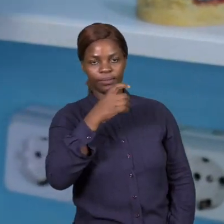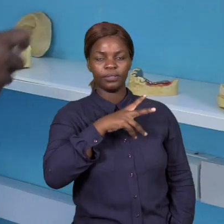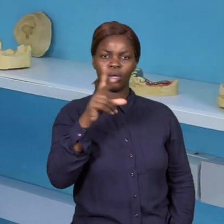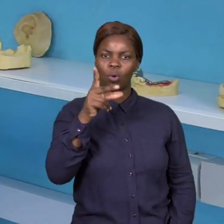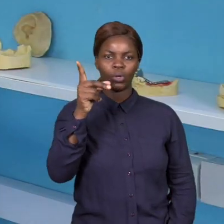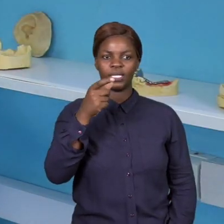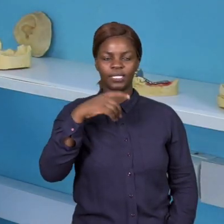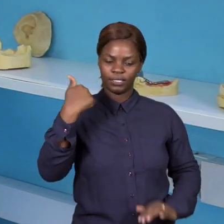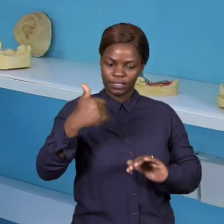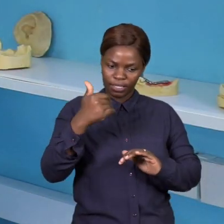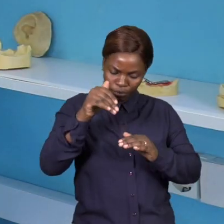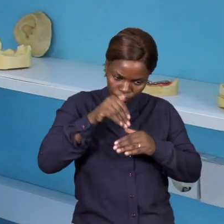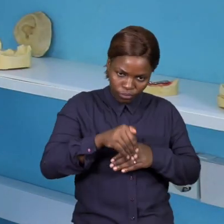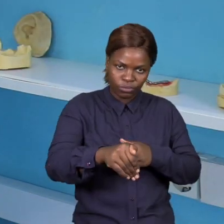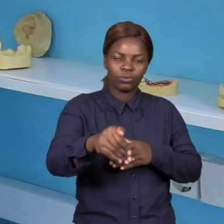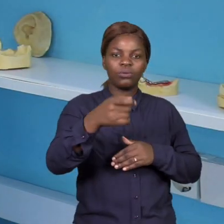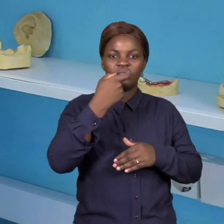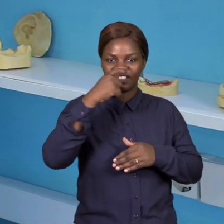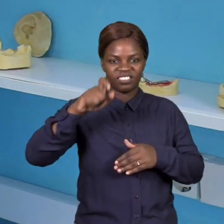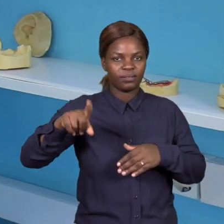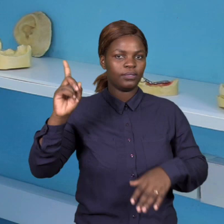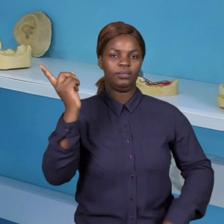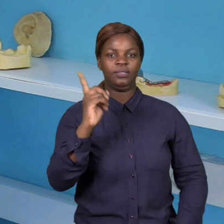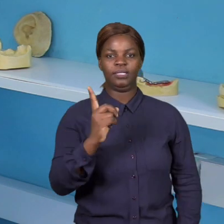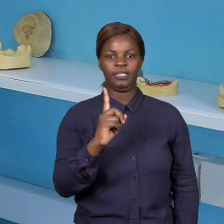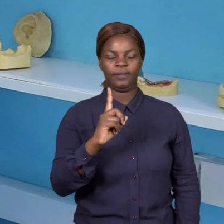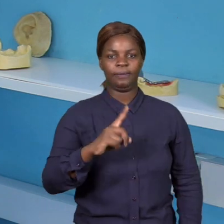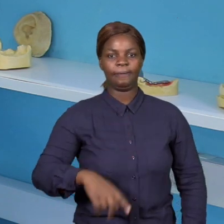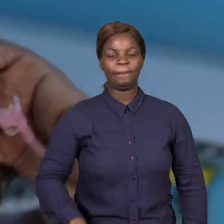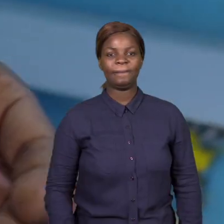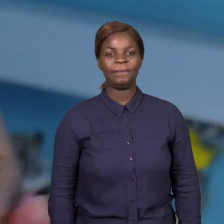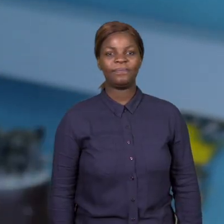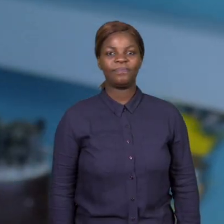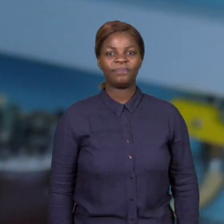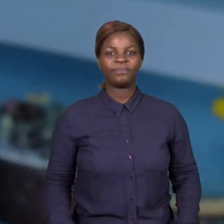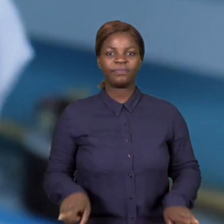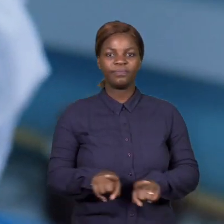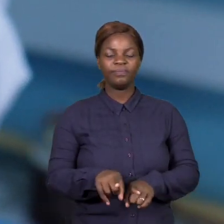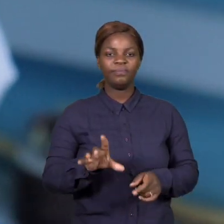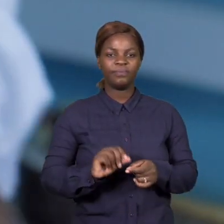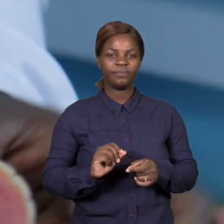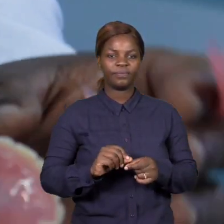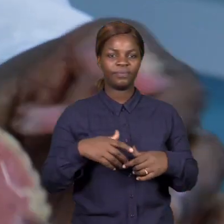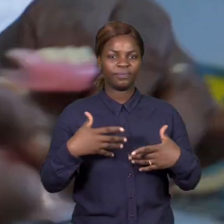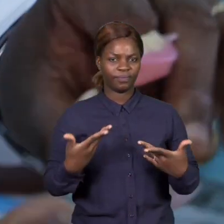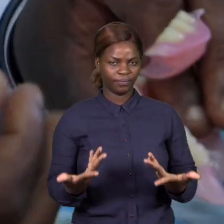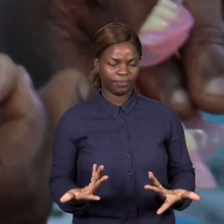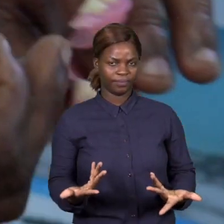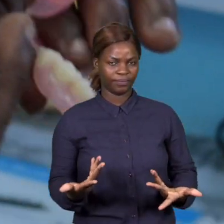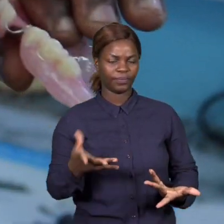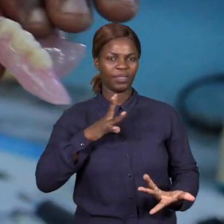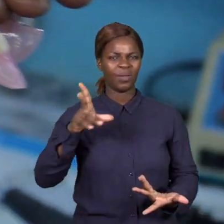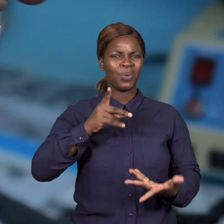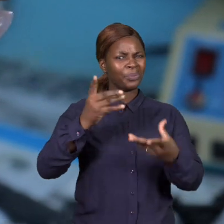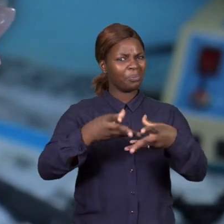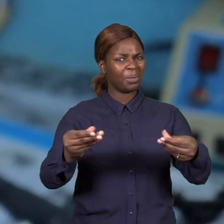removíveis de polimetaquilato de metilo, que também, como podemos ver também, são as placas